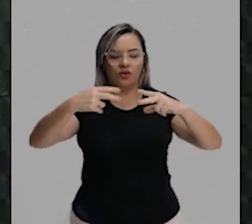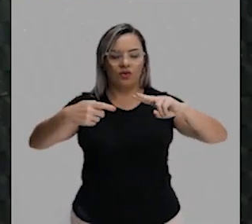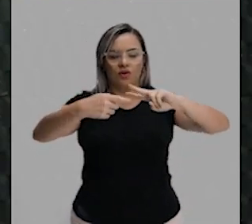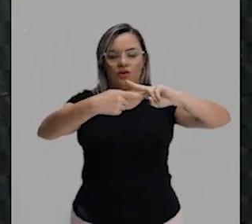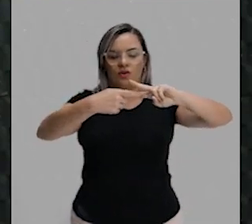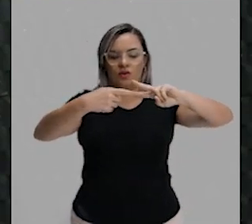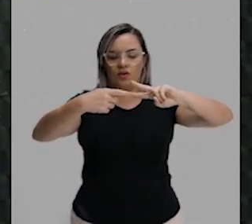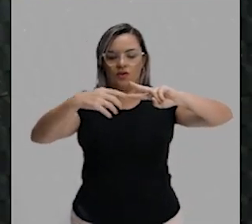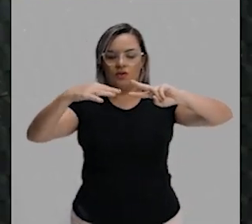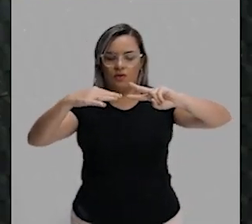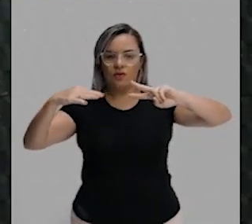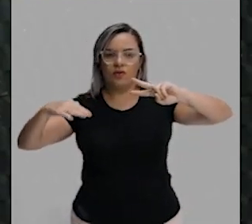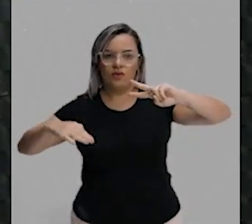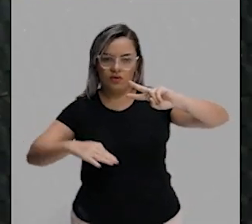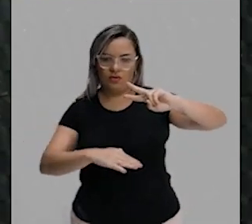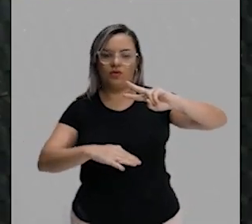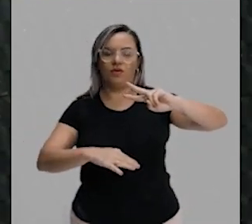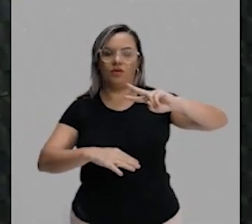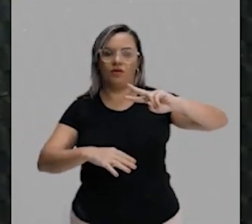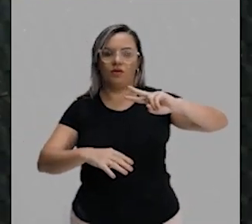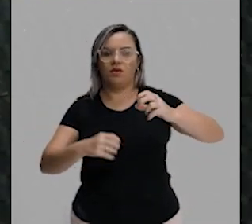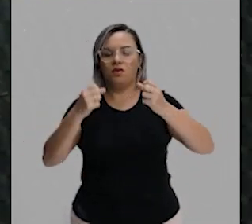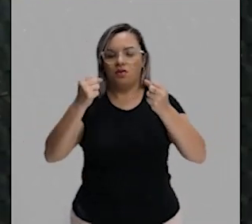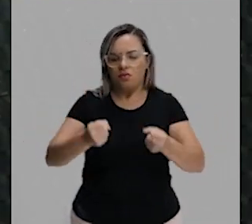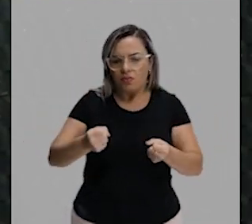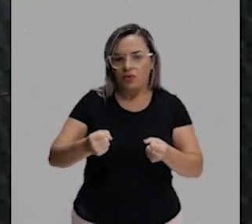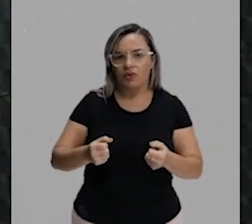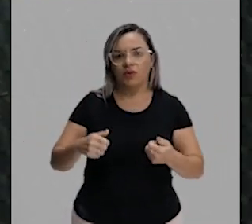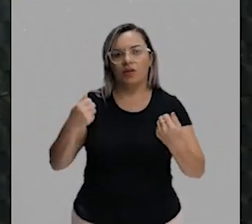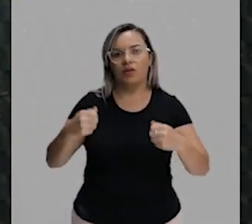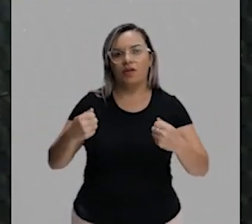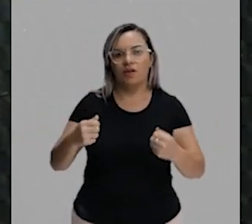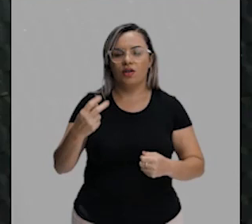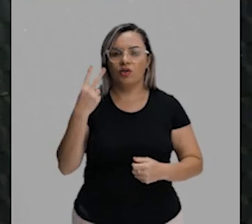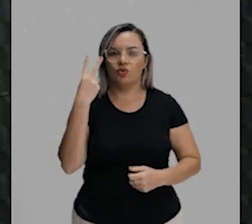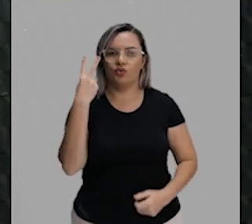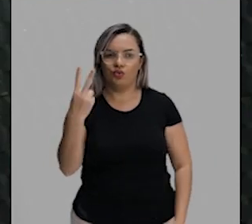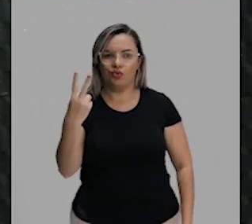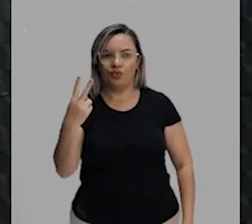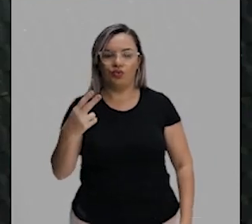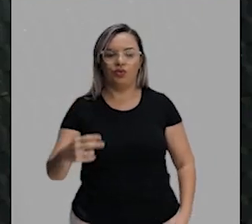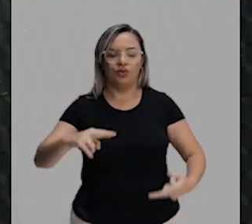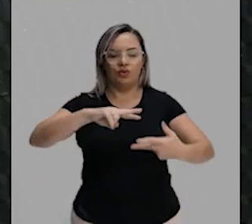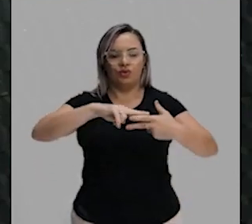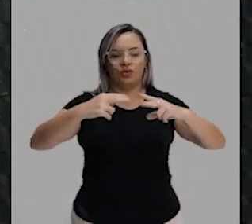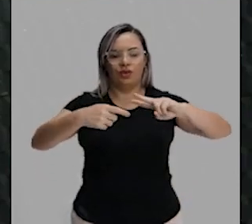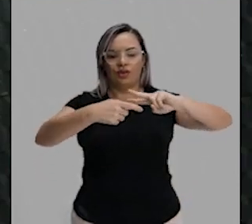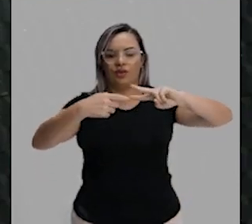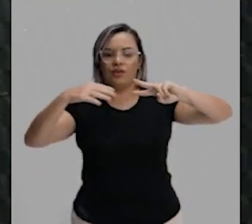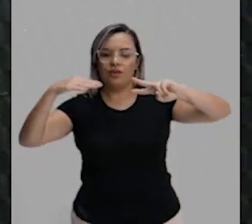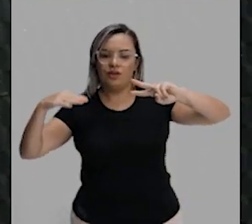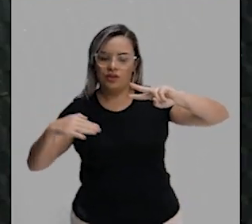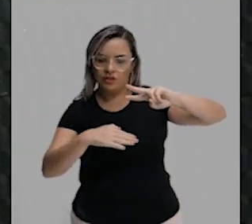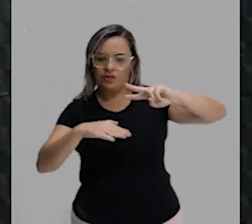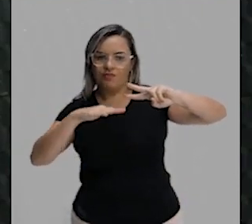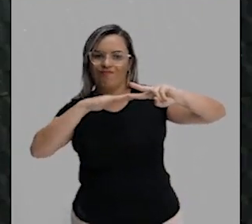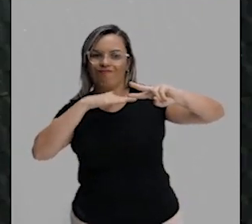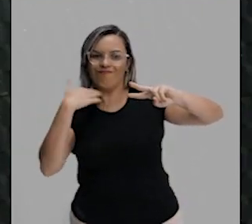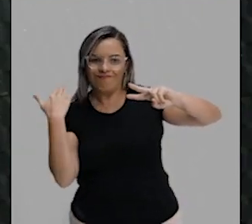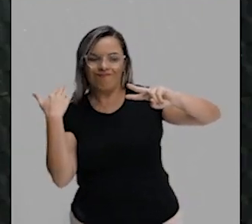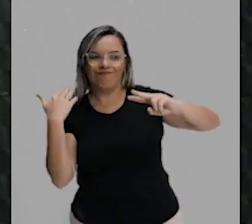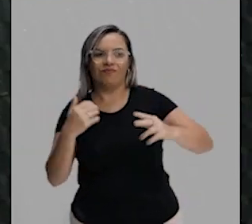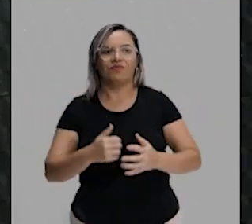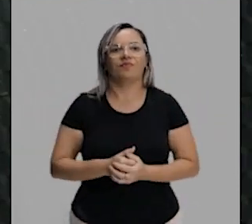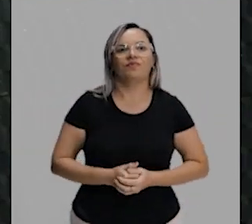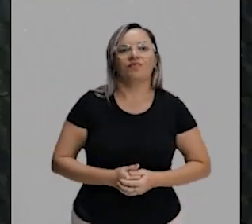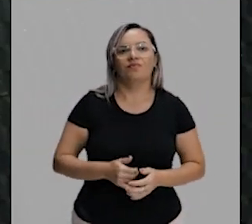letais para que o indivíduo possa ter a sua morte decretada, certo? Eu vou aproveitar aqui